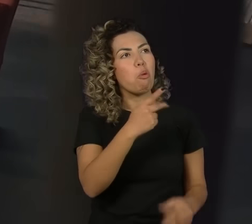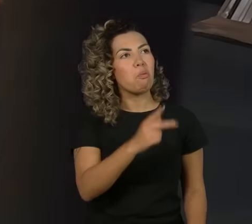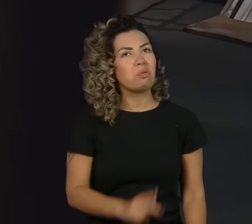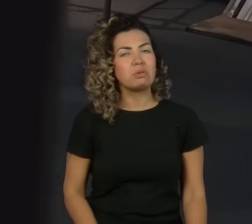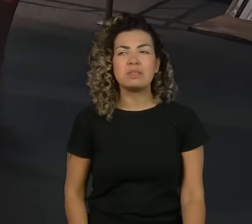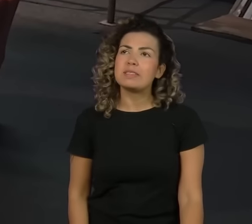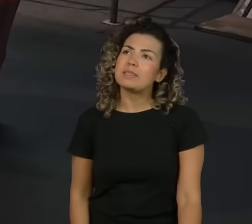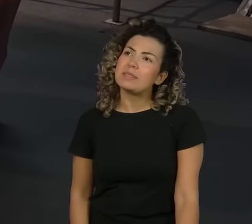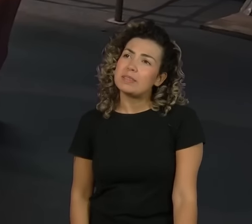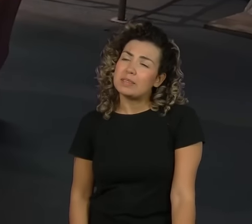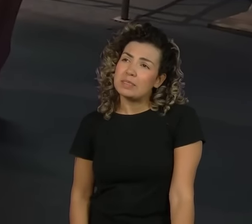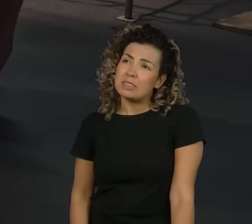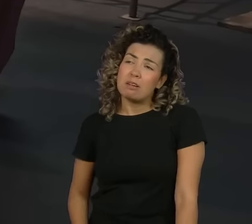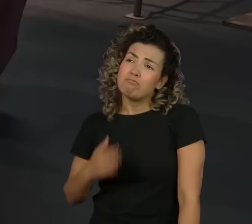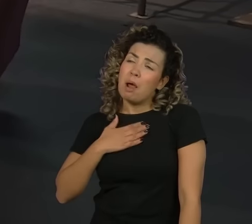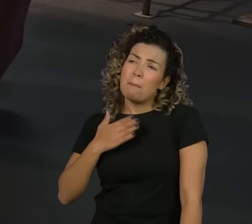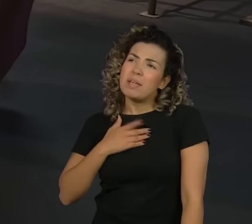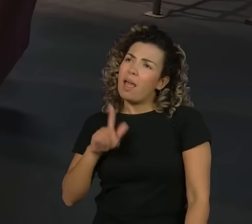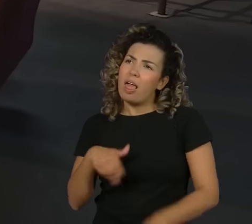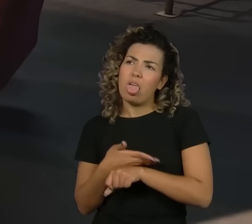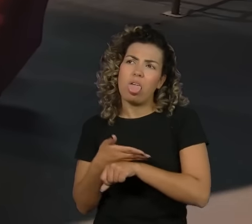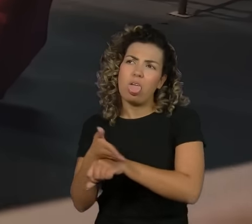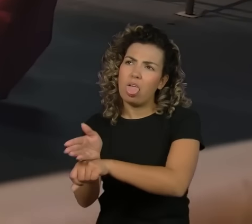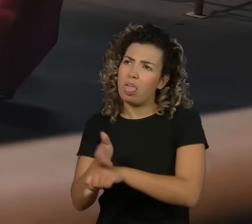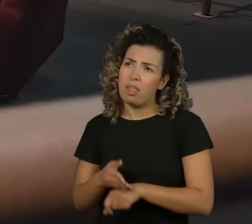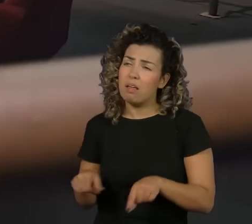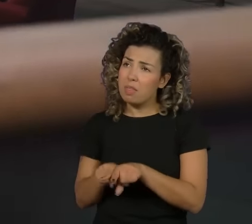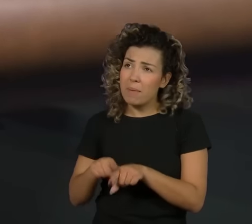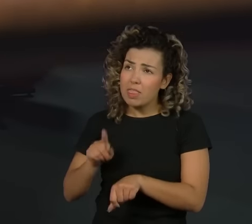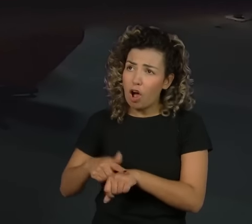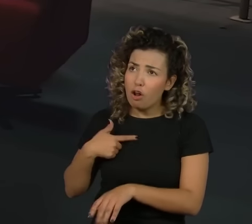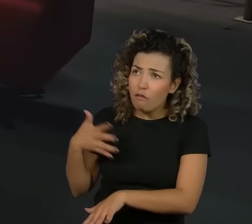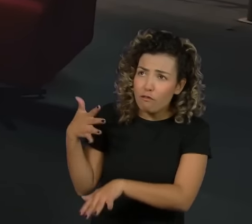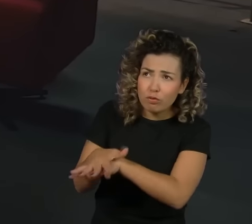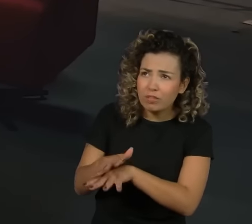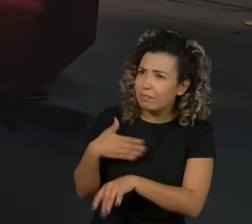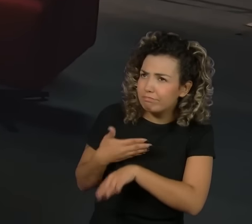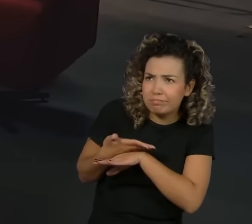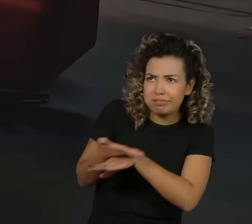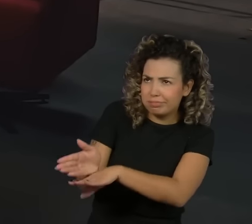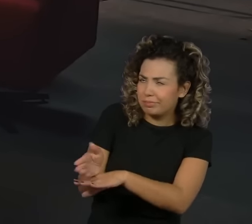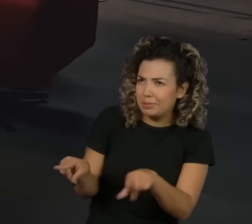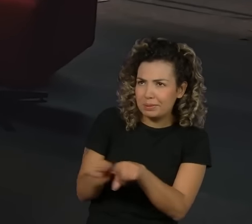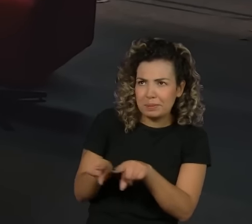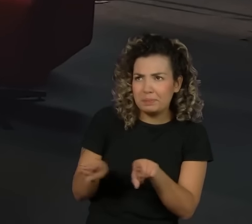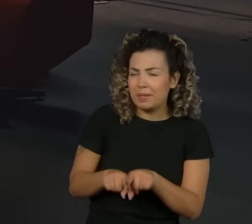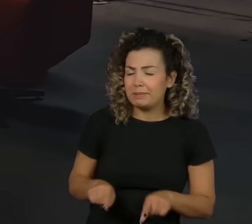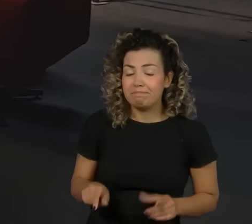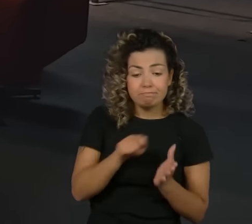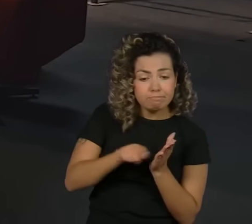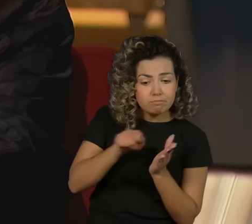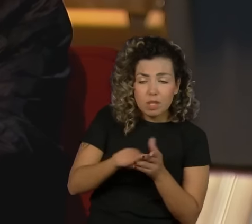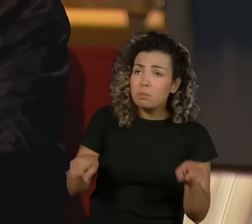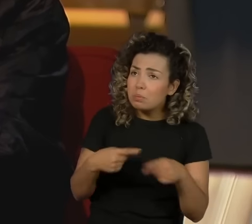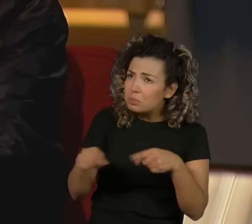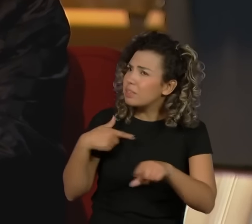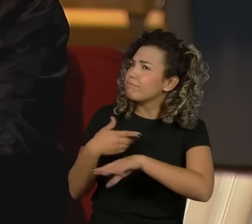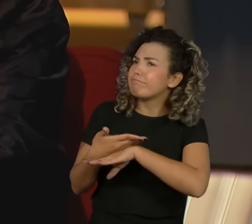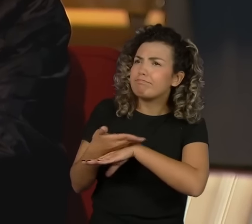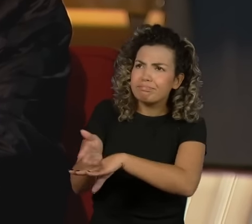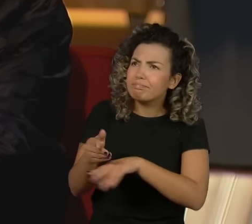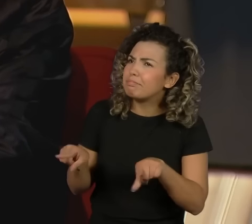Tudo para mim foi tardio. Até para fuder foi tardio. Foi tudo tardio. Até para fazer música foi tardio. Eu entrei